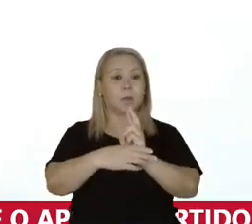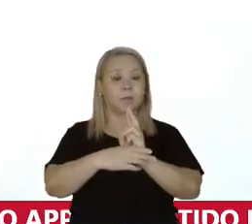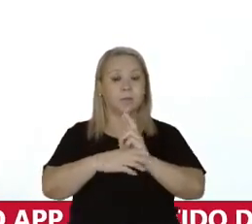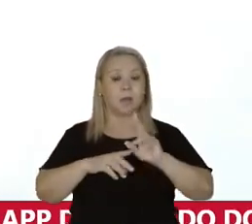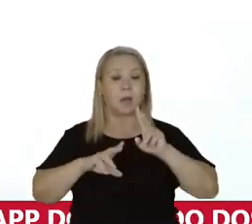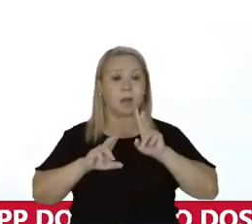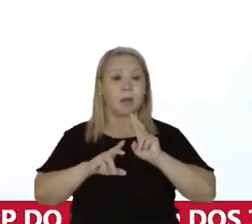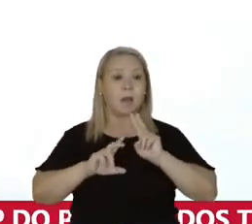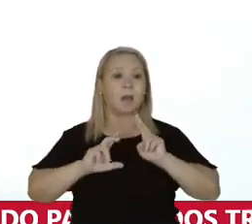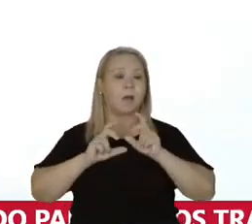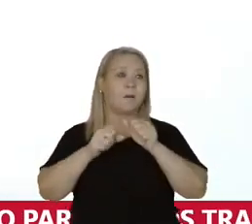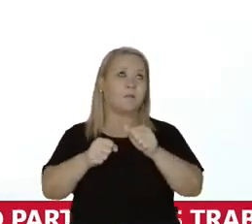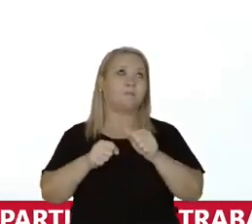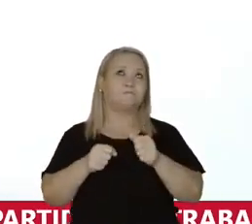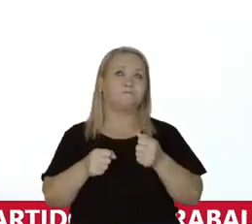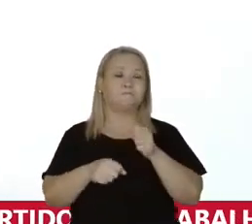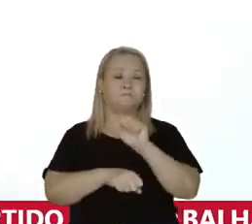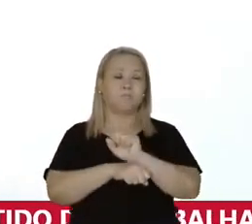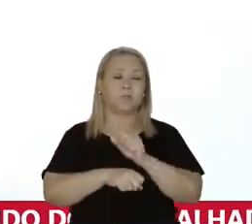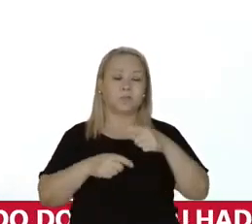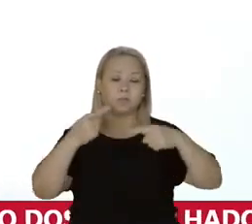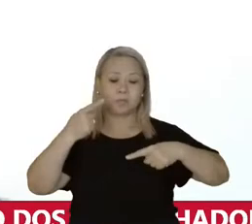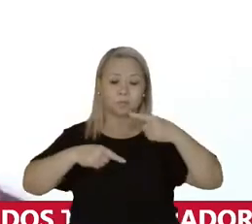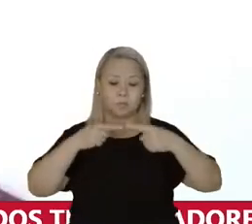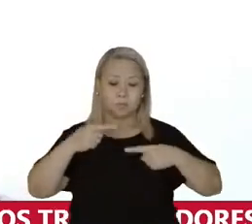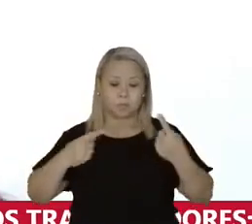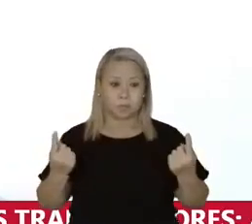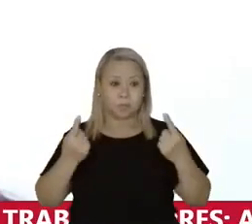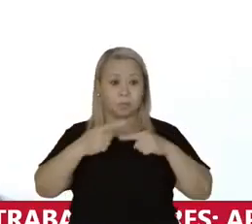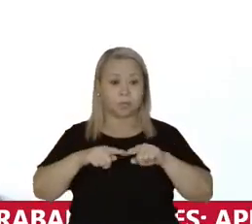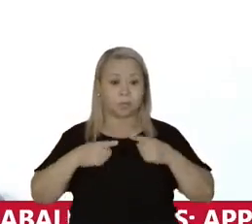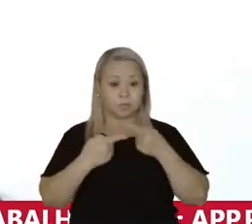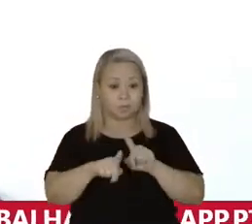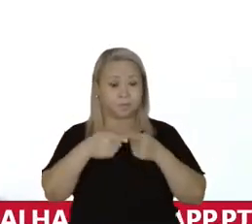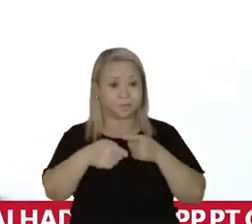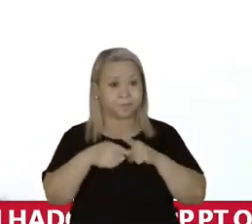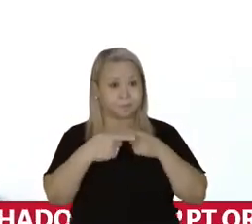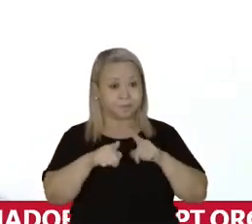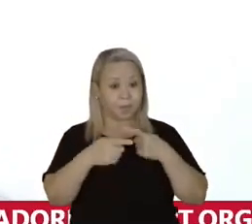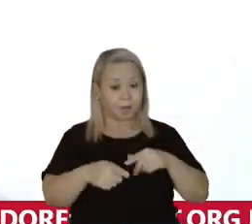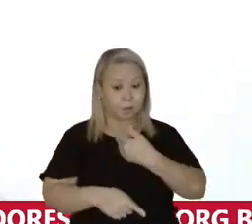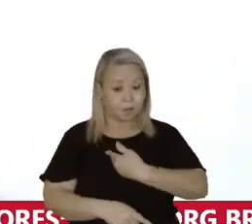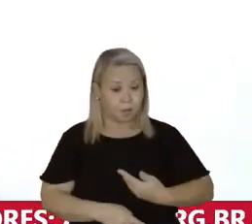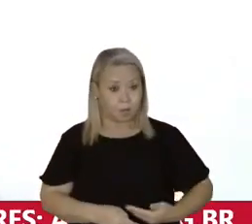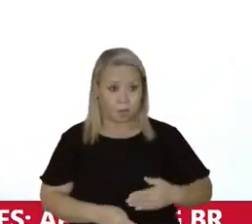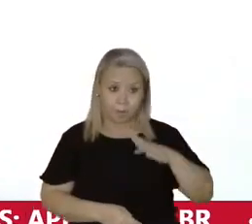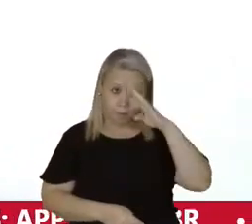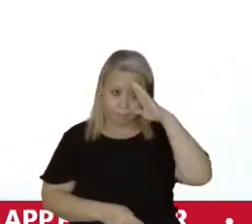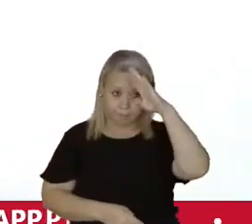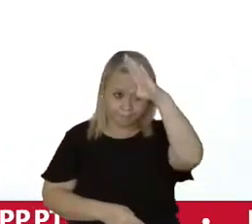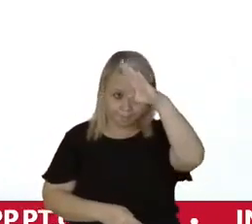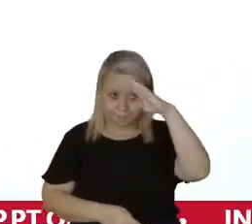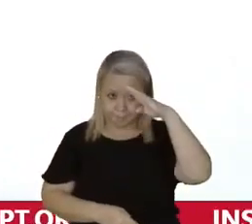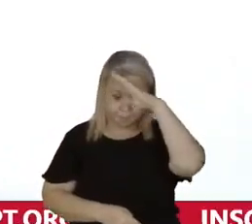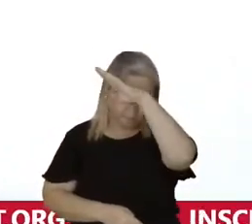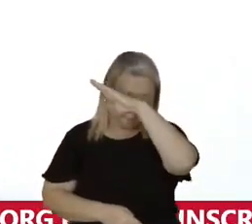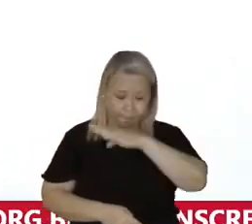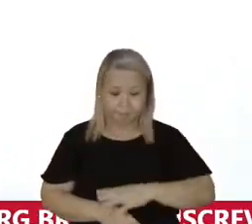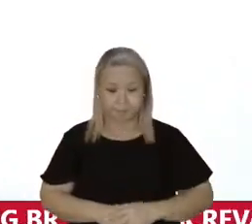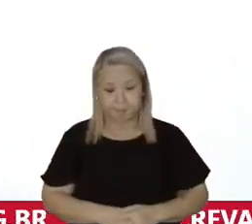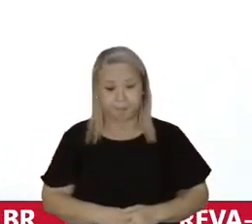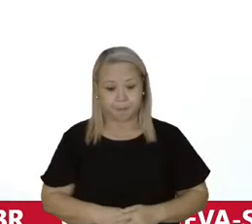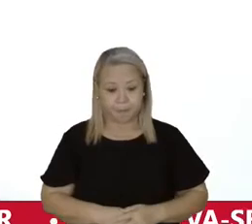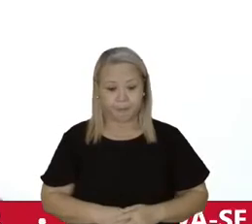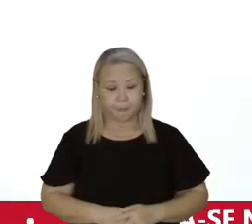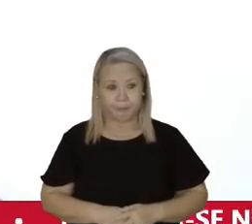força política de oposição e a força política de enfrentamento ao governo Bolsonaro. Então,